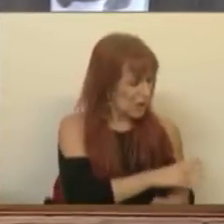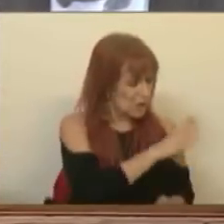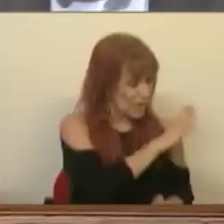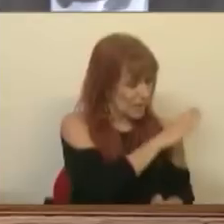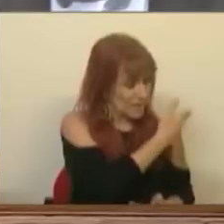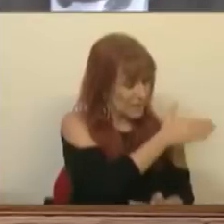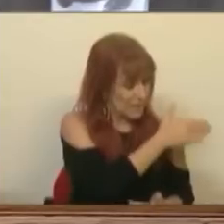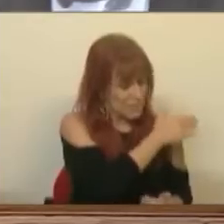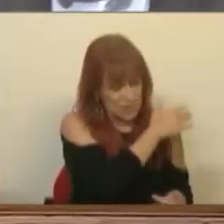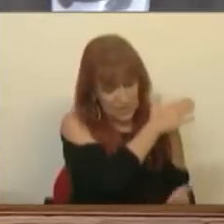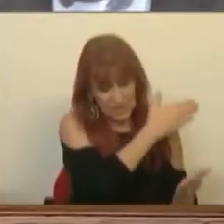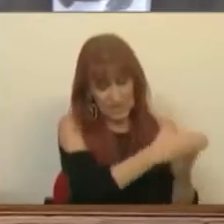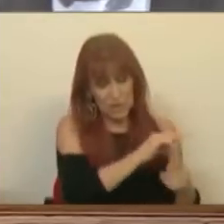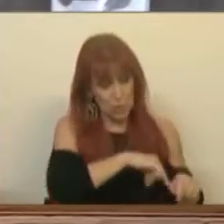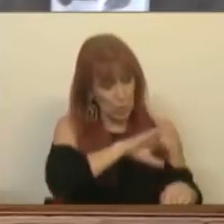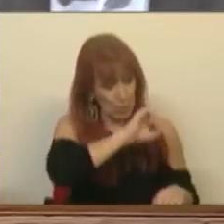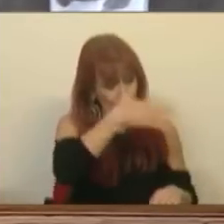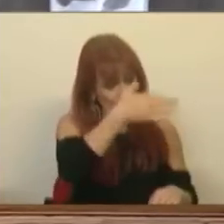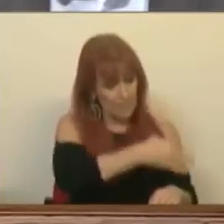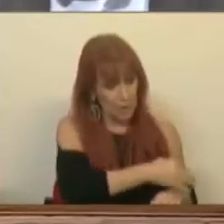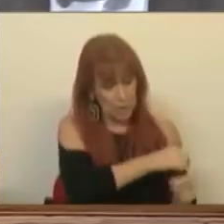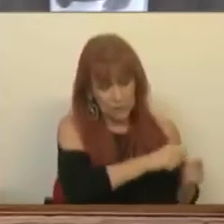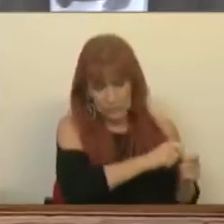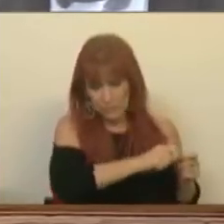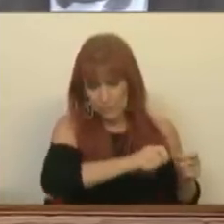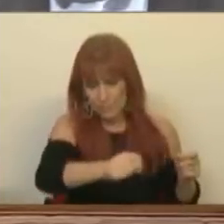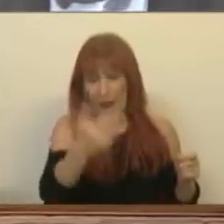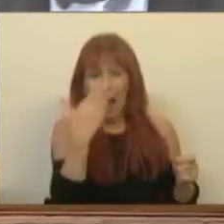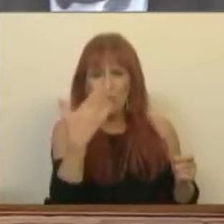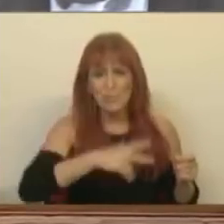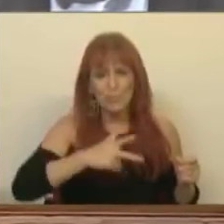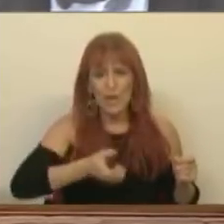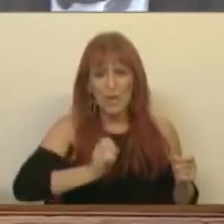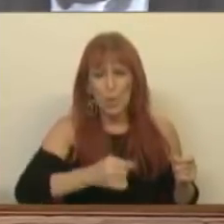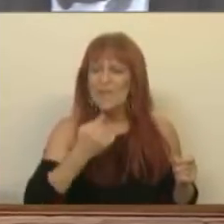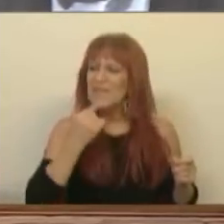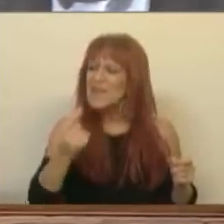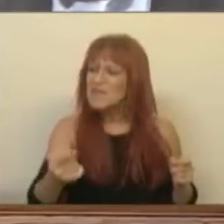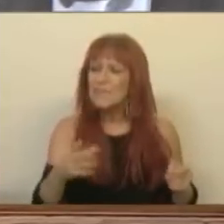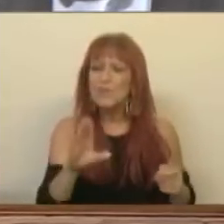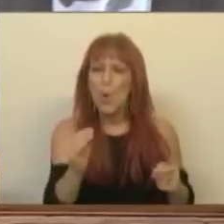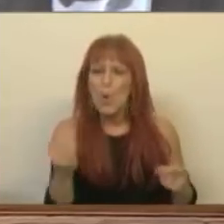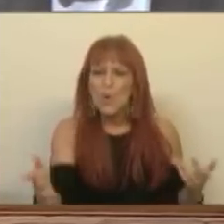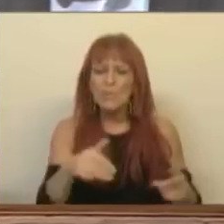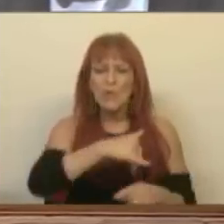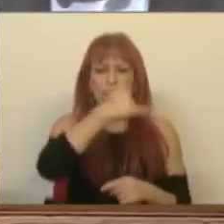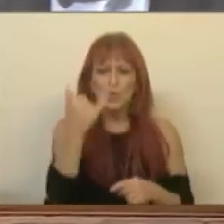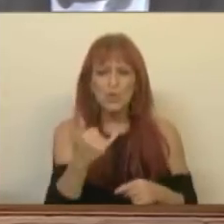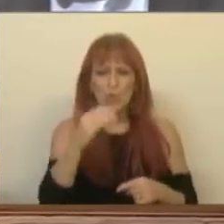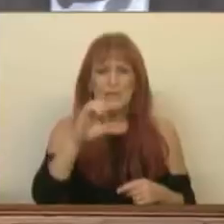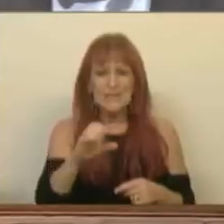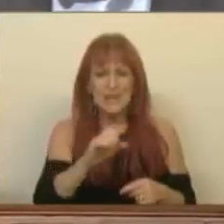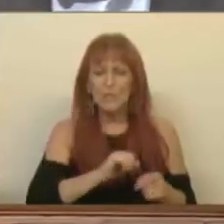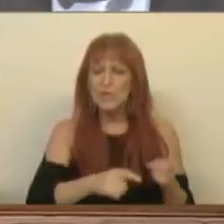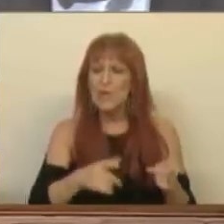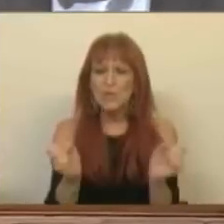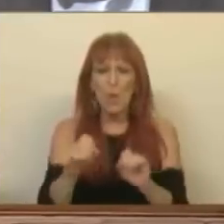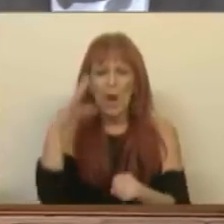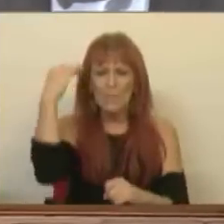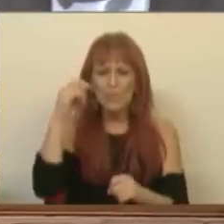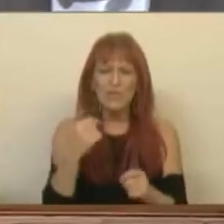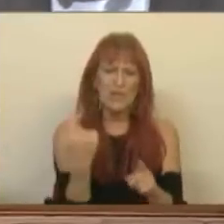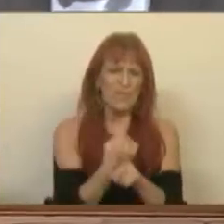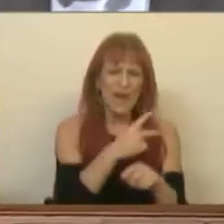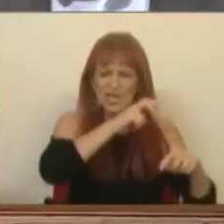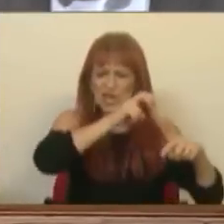11º ano está desde o primeiro período sem aulas de português o que é que dizemos alunos do segundo ciclo que não tem professor